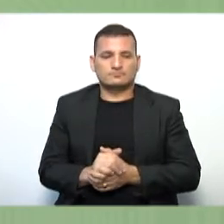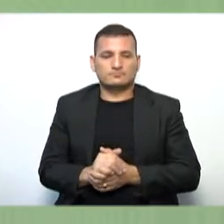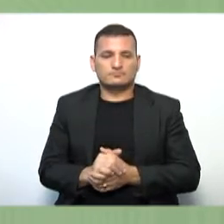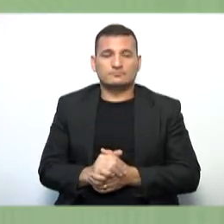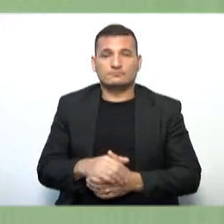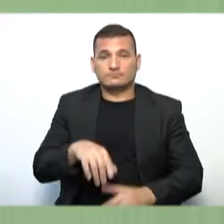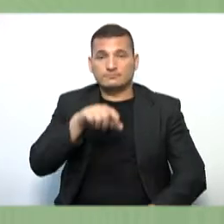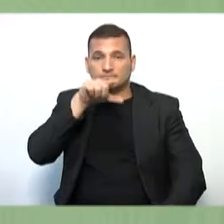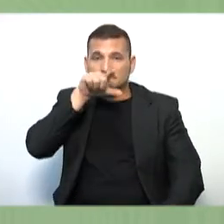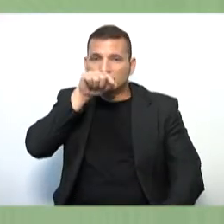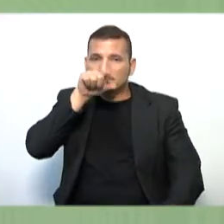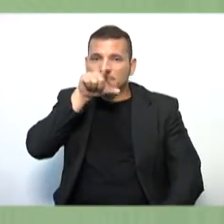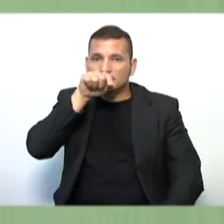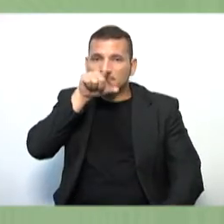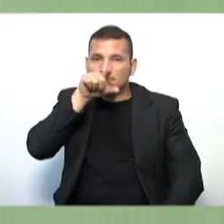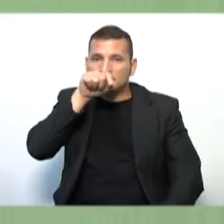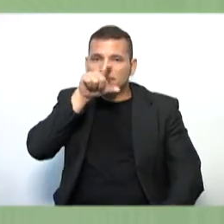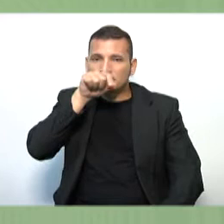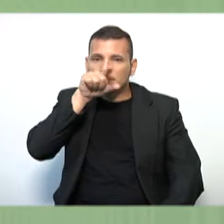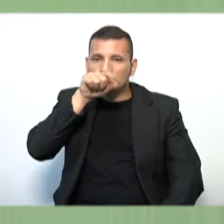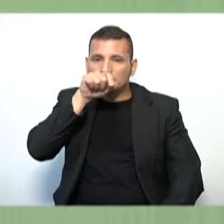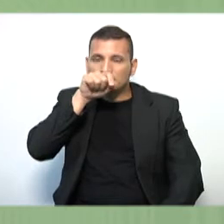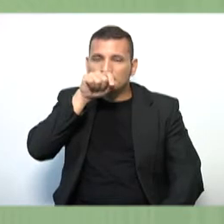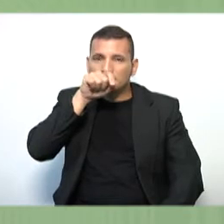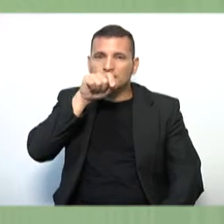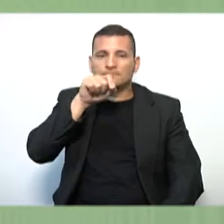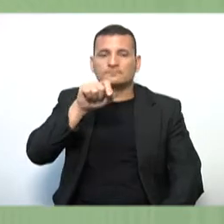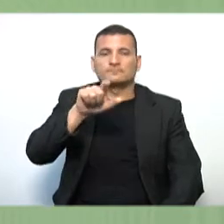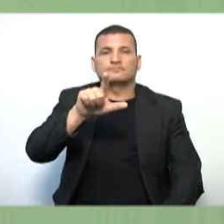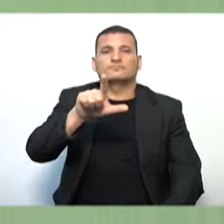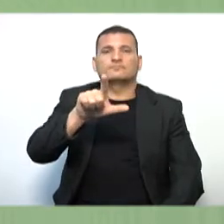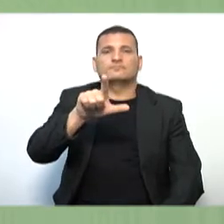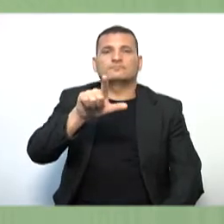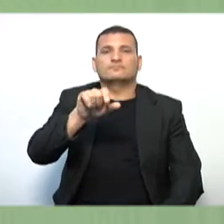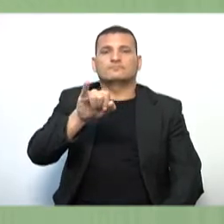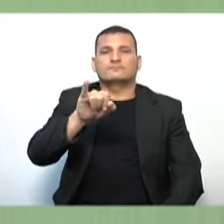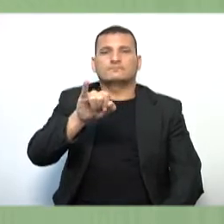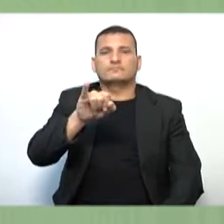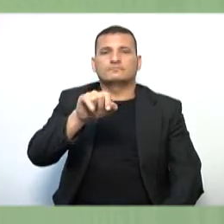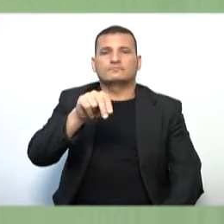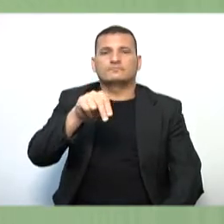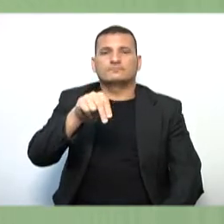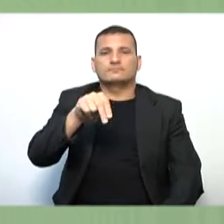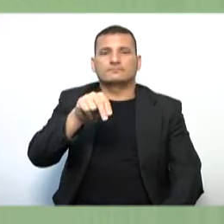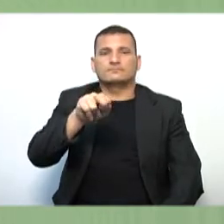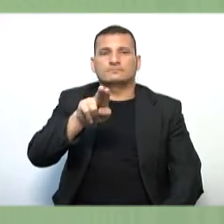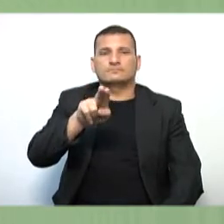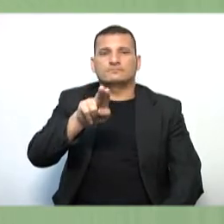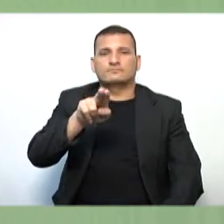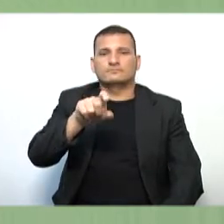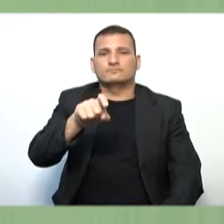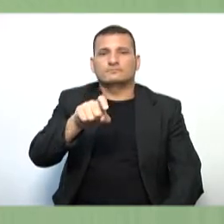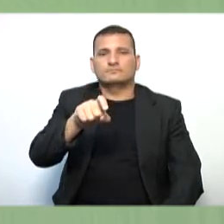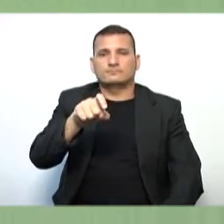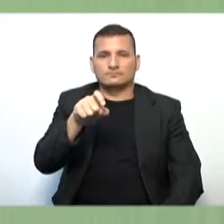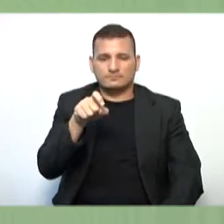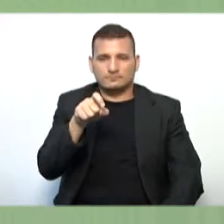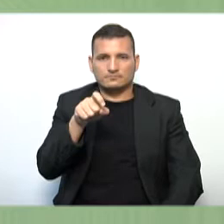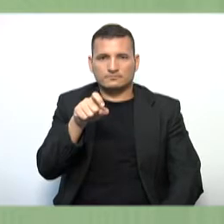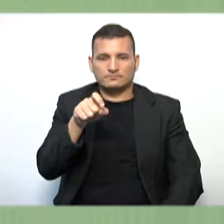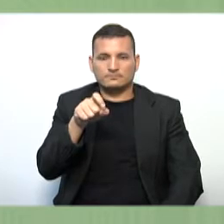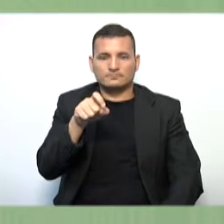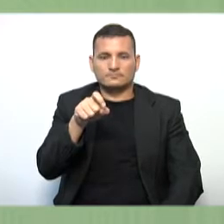O pinguinzinho aqui, nós temos o nosso famoso Linux. O nome do pinguim é Tux, só para título